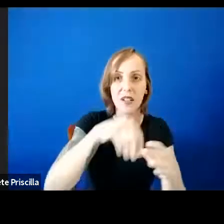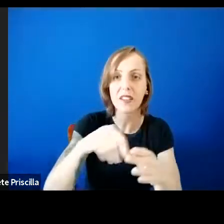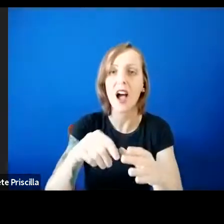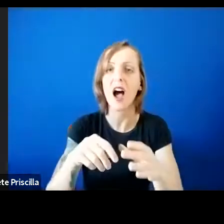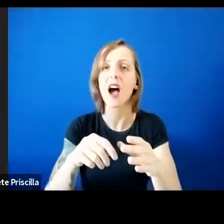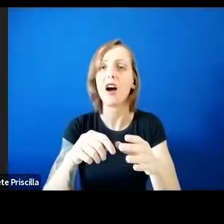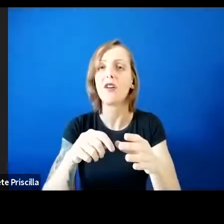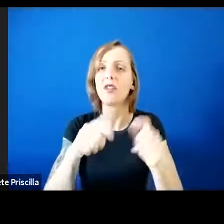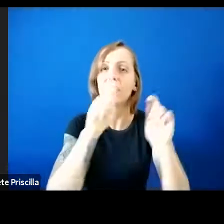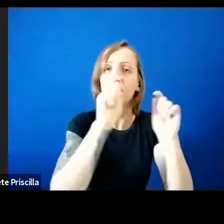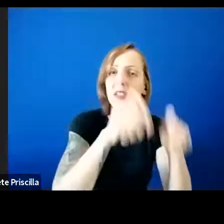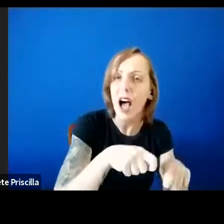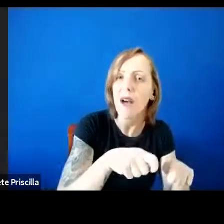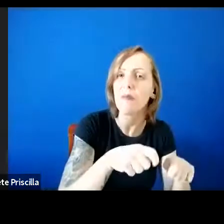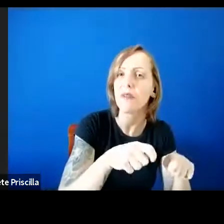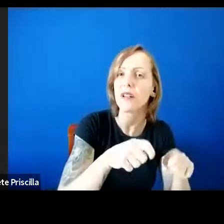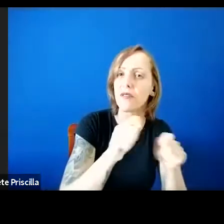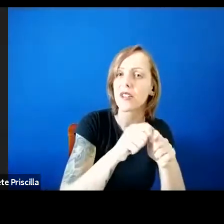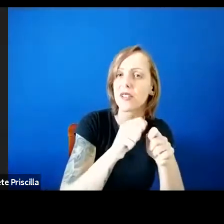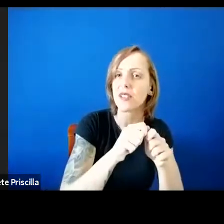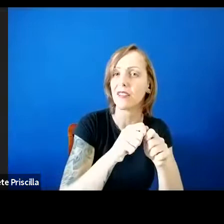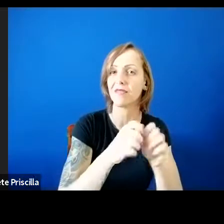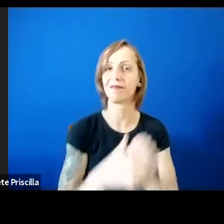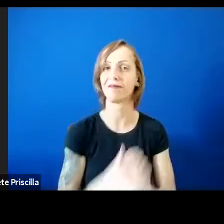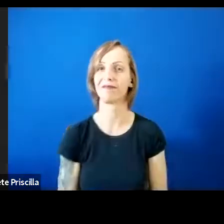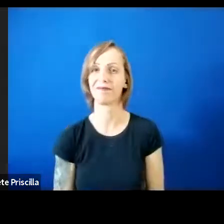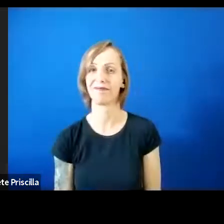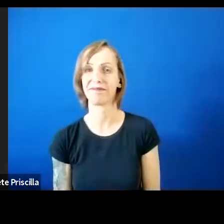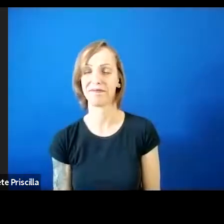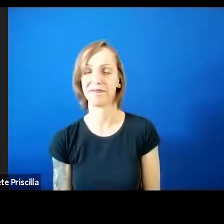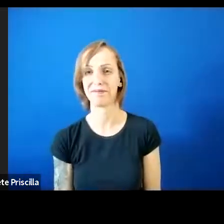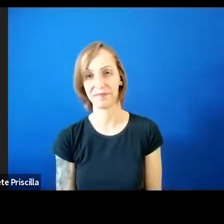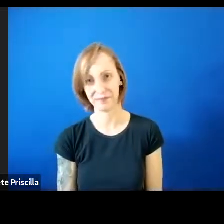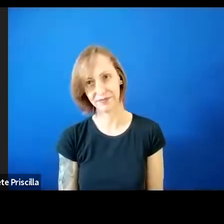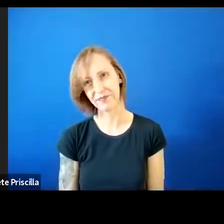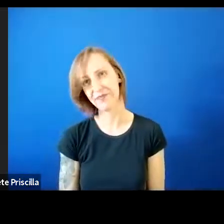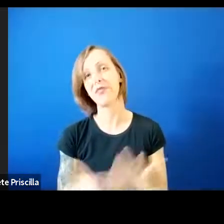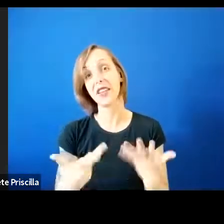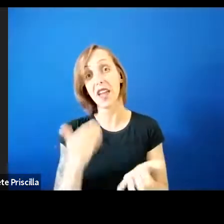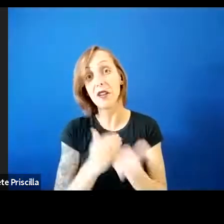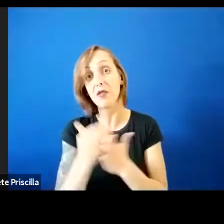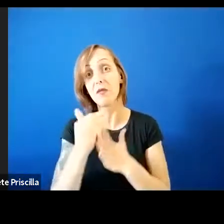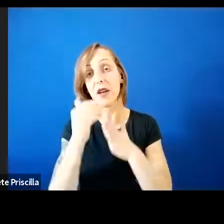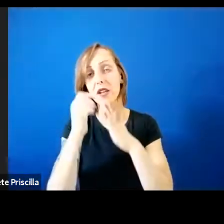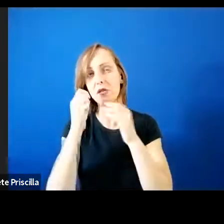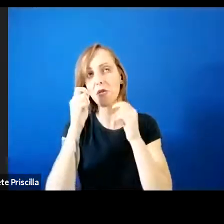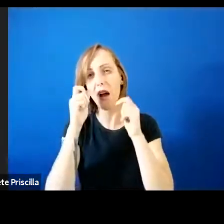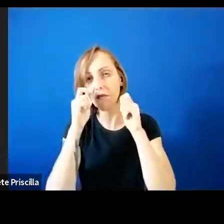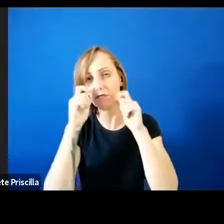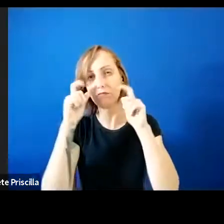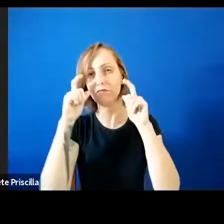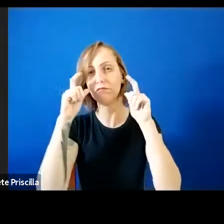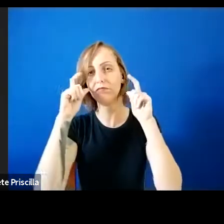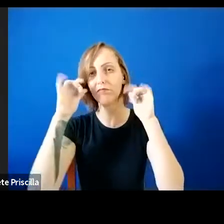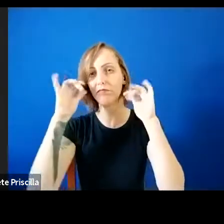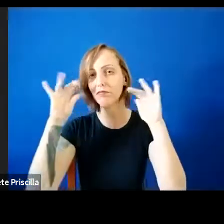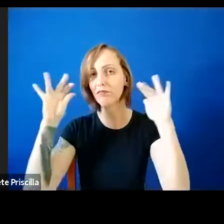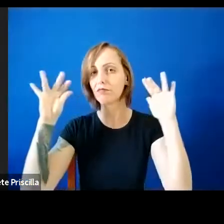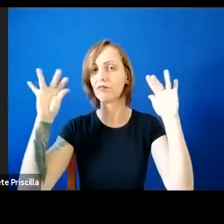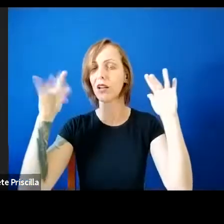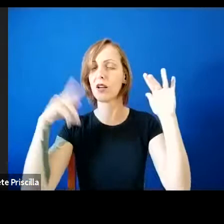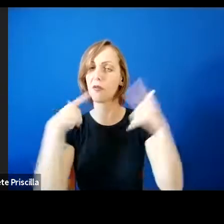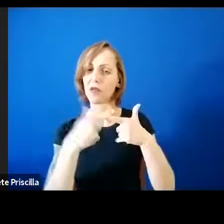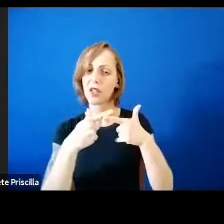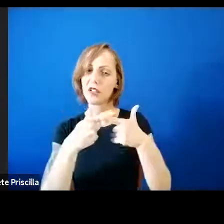né? E aí eu começo a despertar, né? Porque a gente fica ali muito envolvido